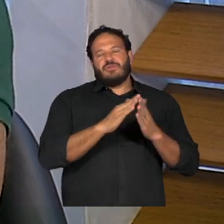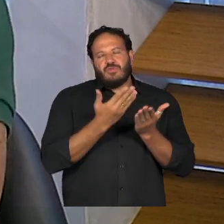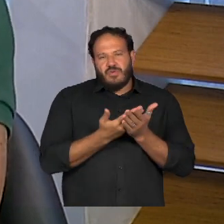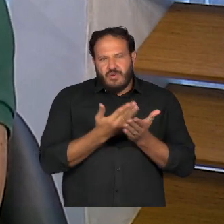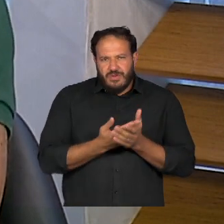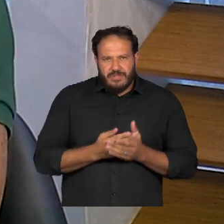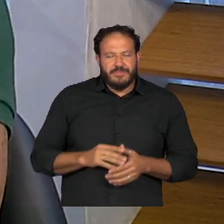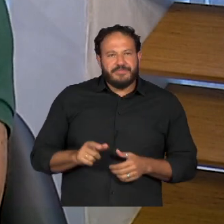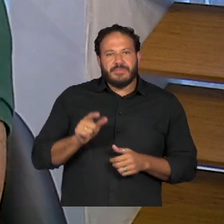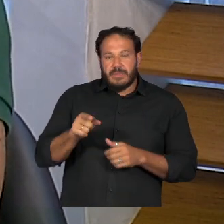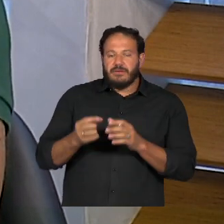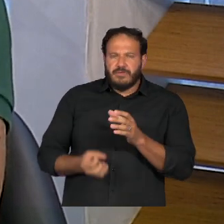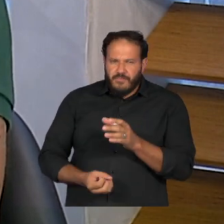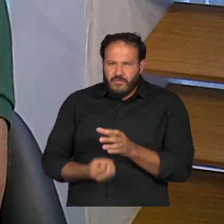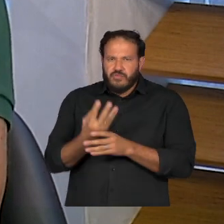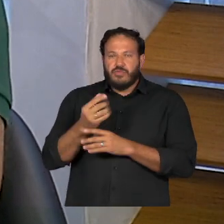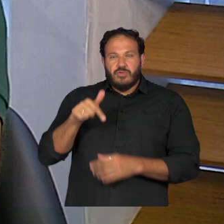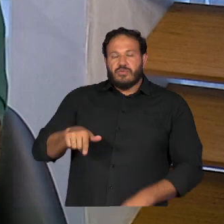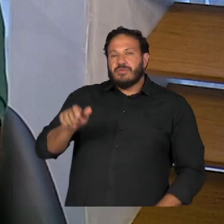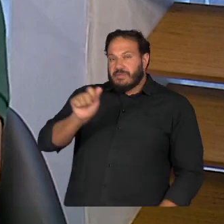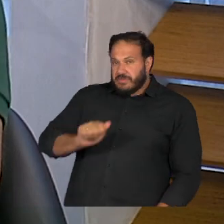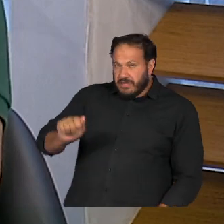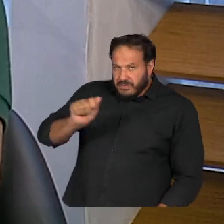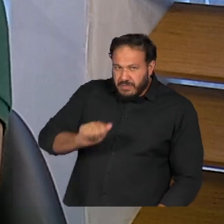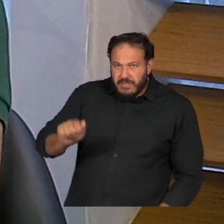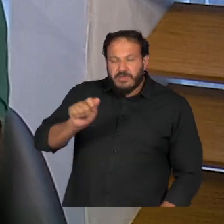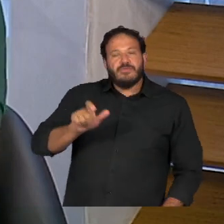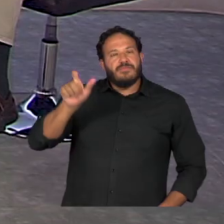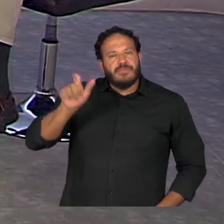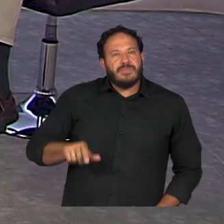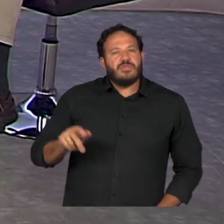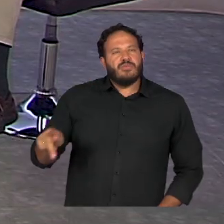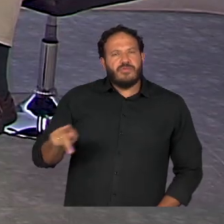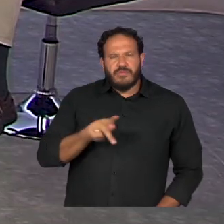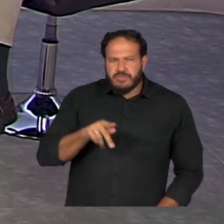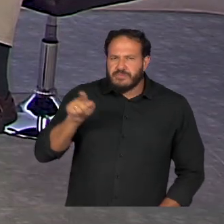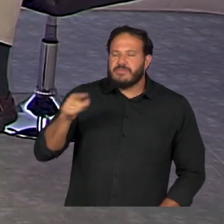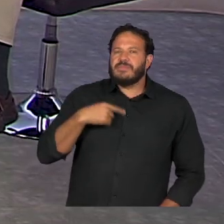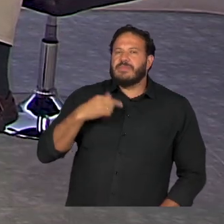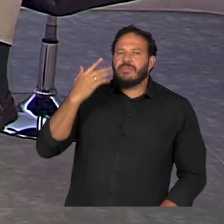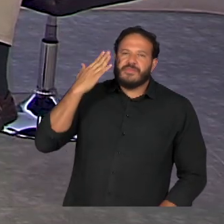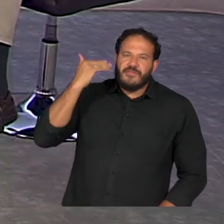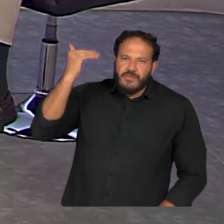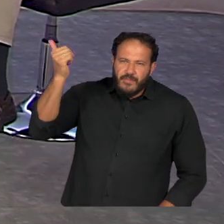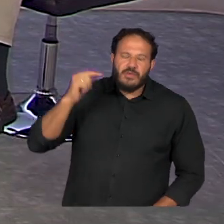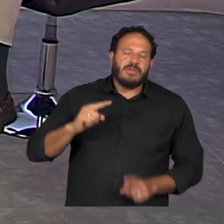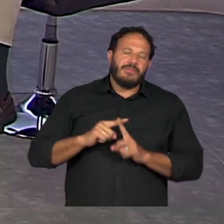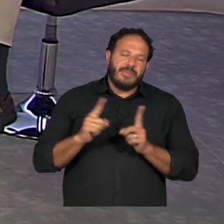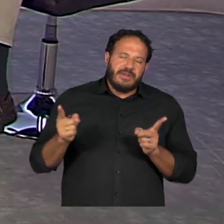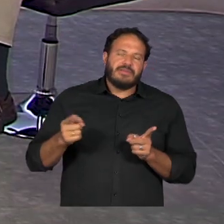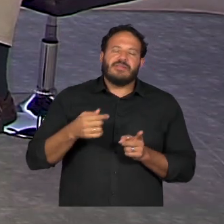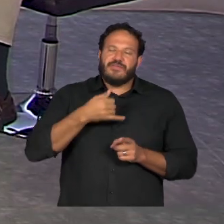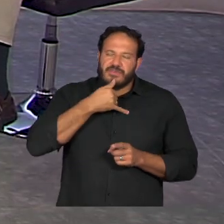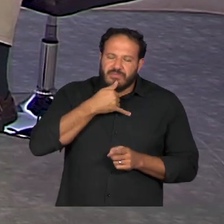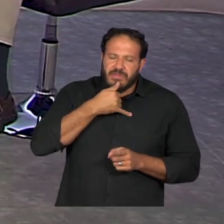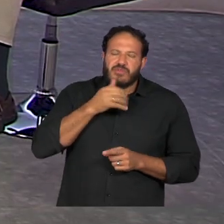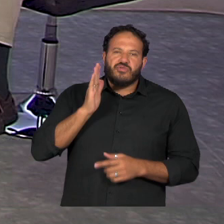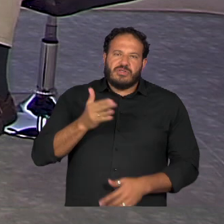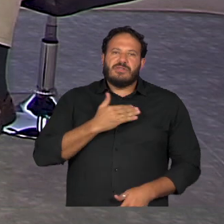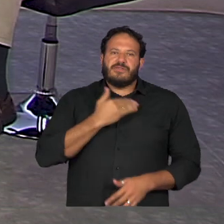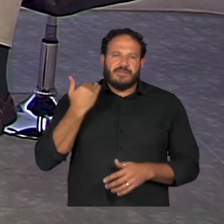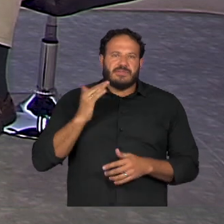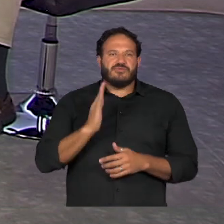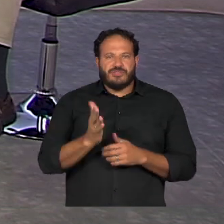um dos fundadores da did um educador e de renome mas infelizmente já falecido